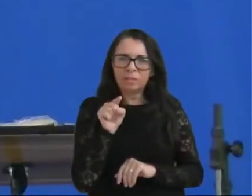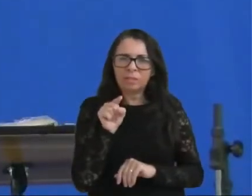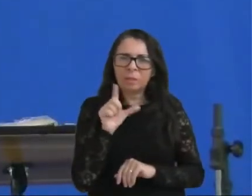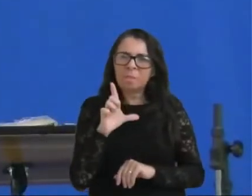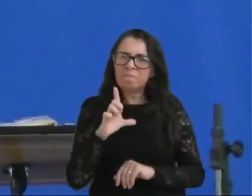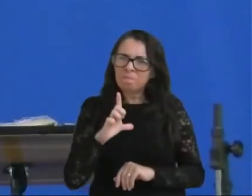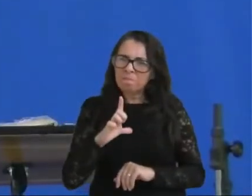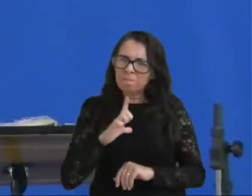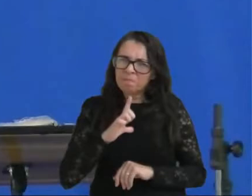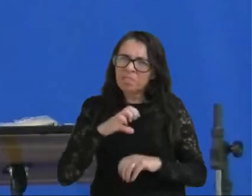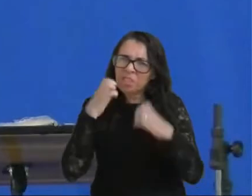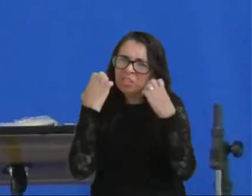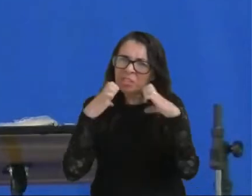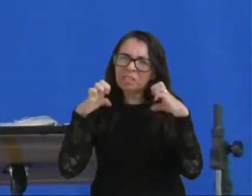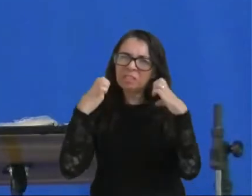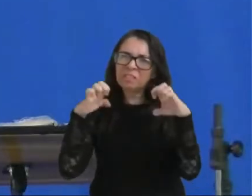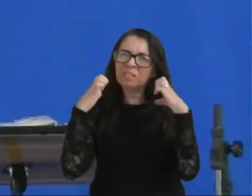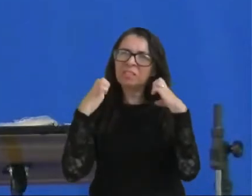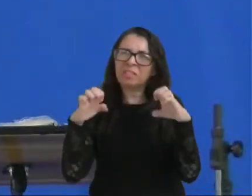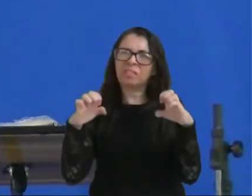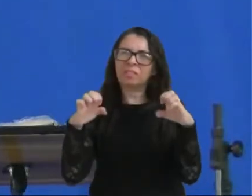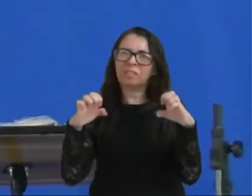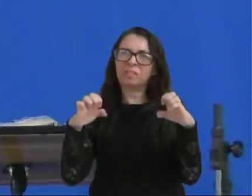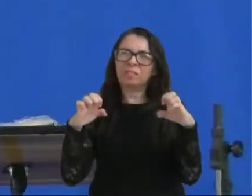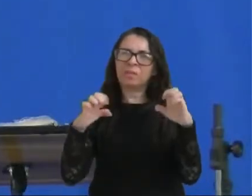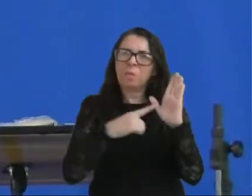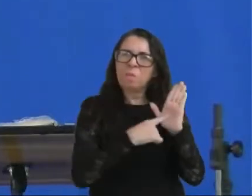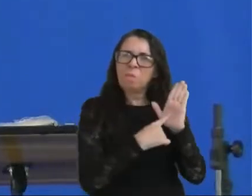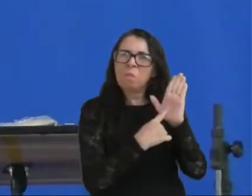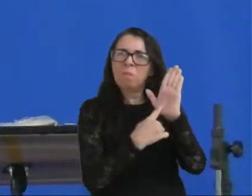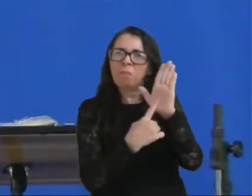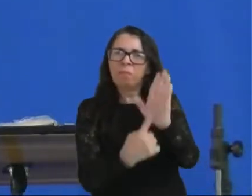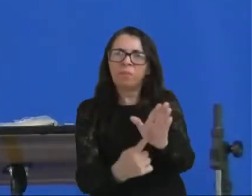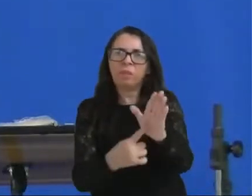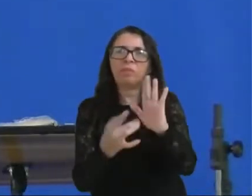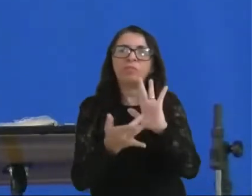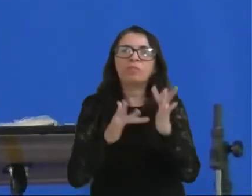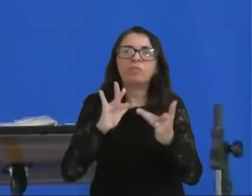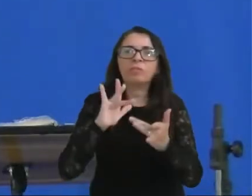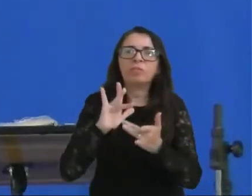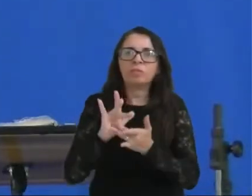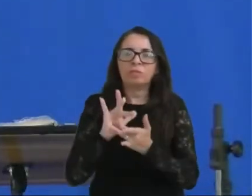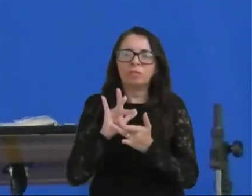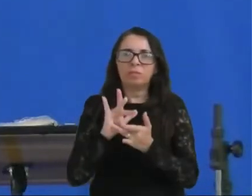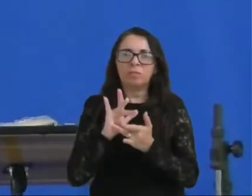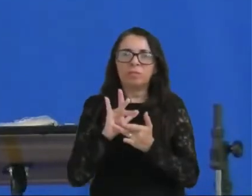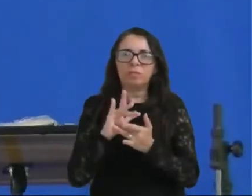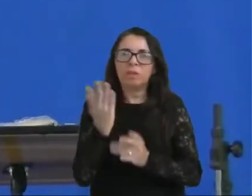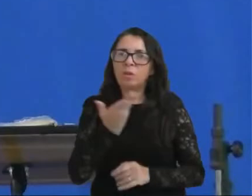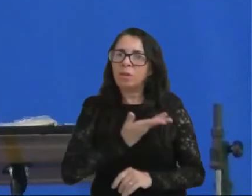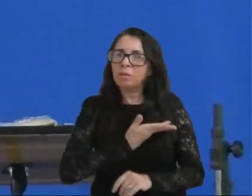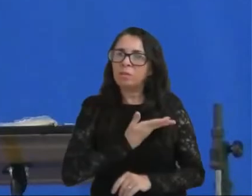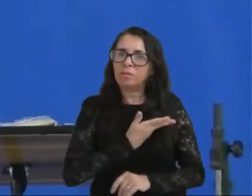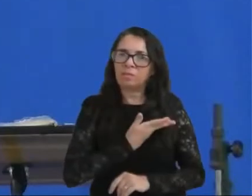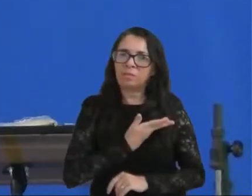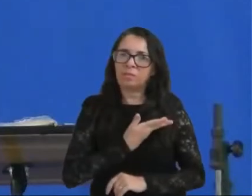produzido fruto? Você tem sido um membro dinâmico do corpo de Cristo?